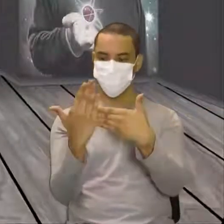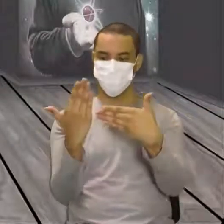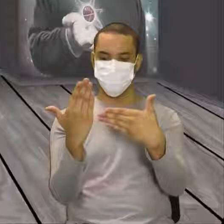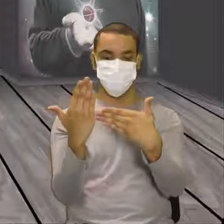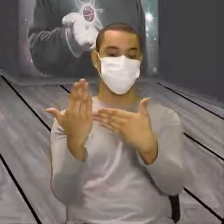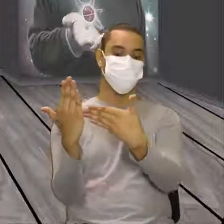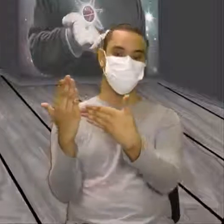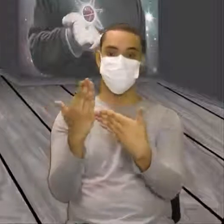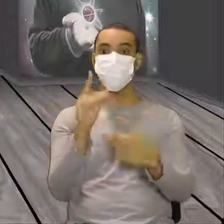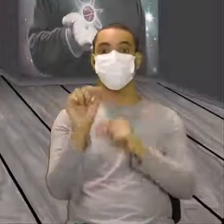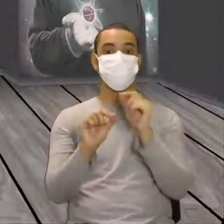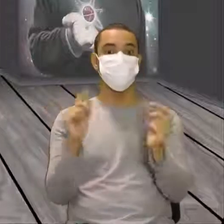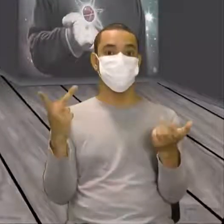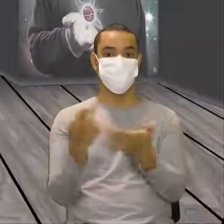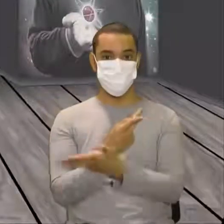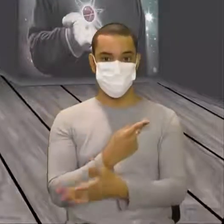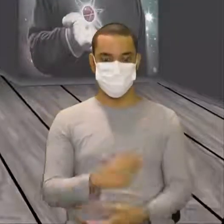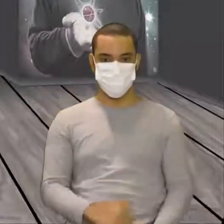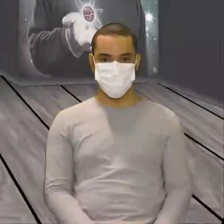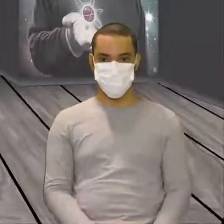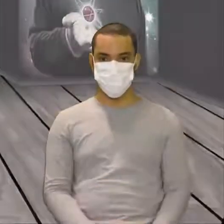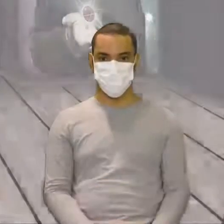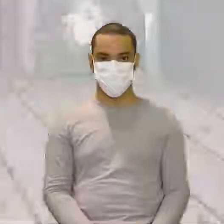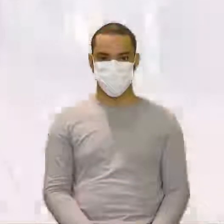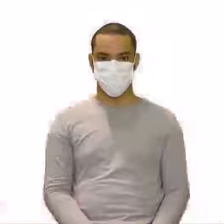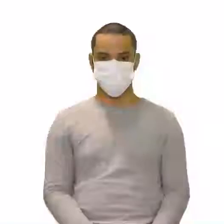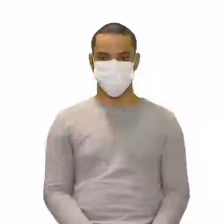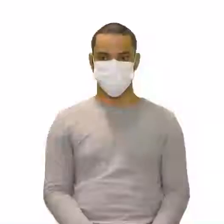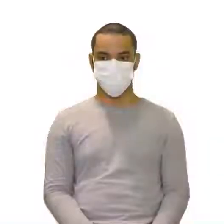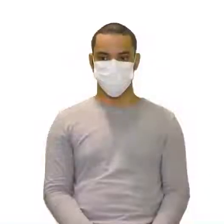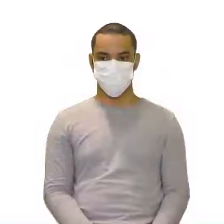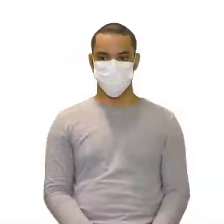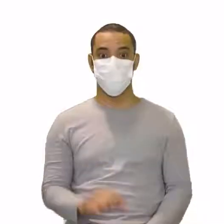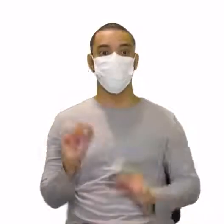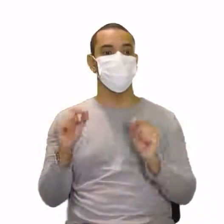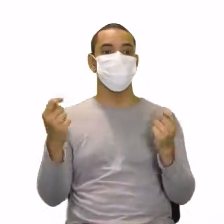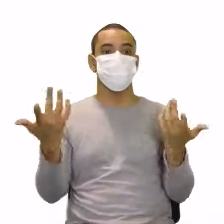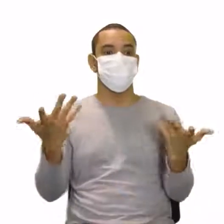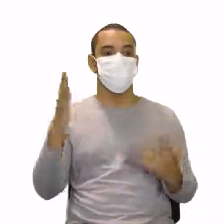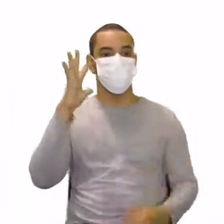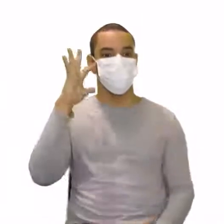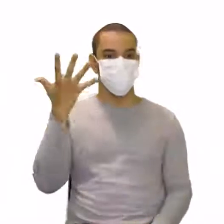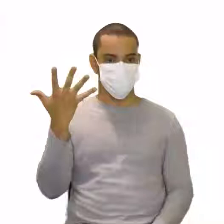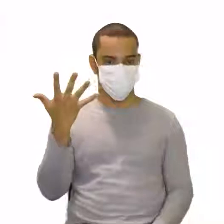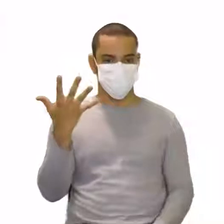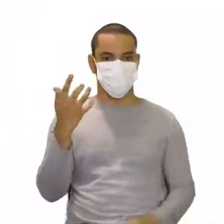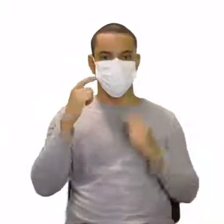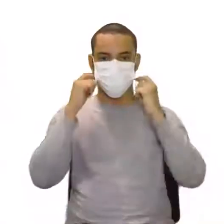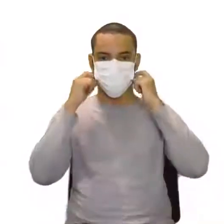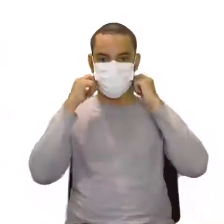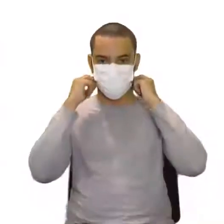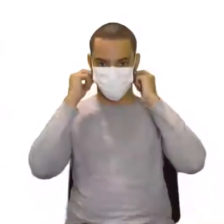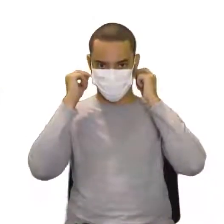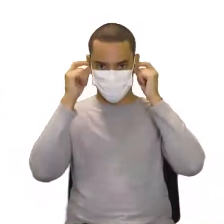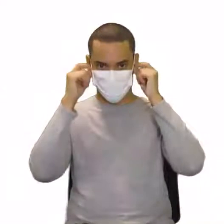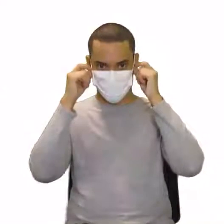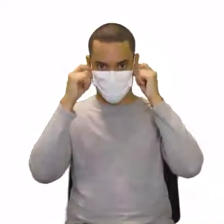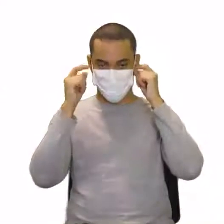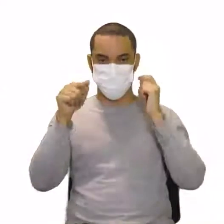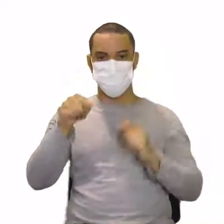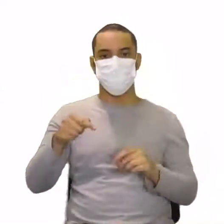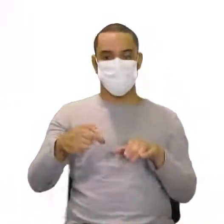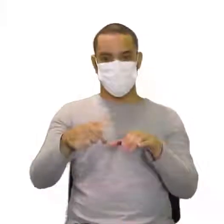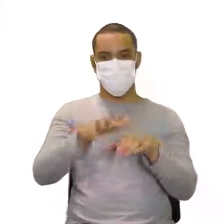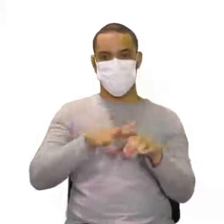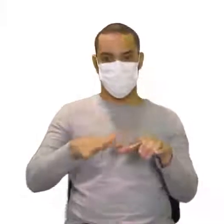paralelos? Vamos dar uma olhada lá? Então, quando eles são paralelos, o que acontece? O campo magnético é perpendicular